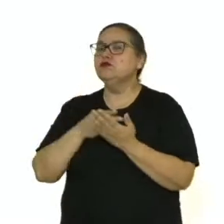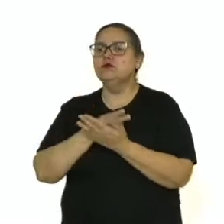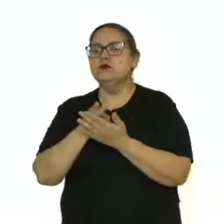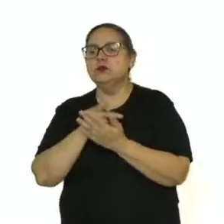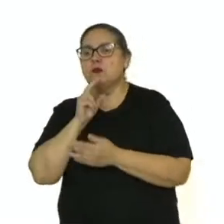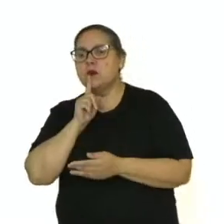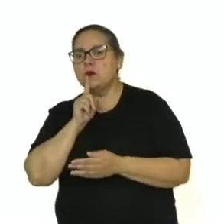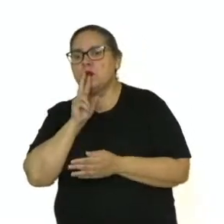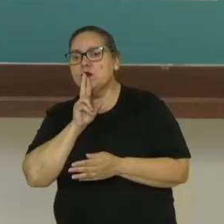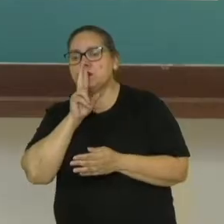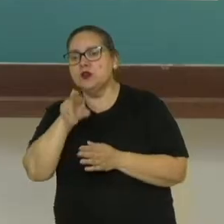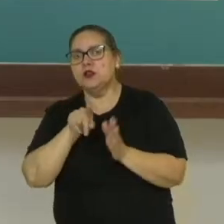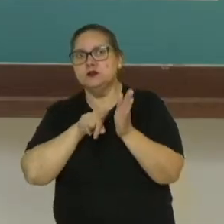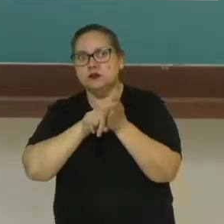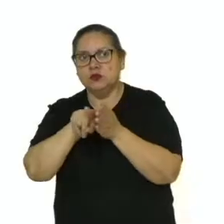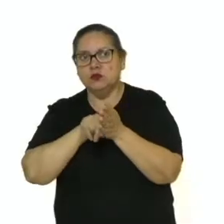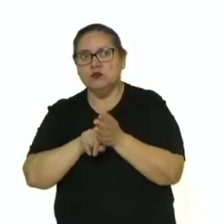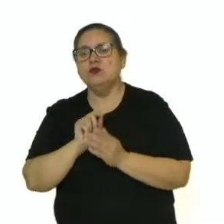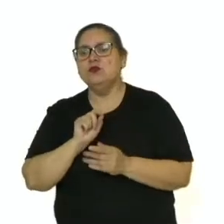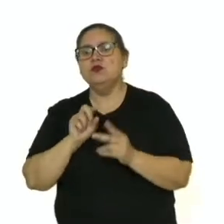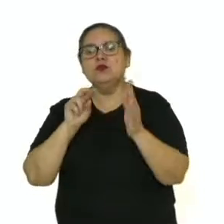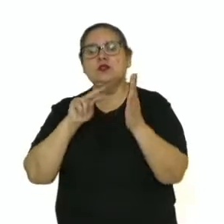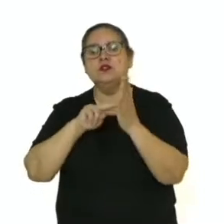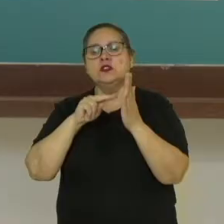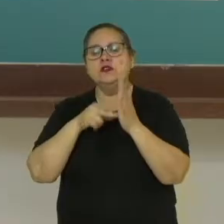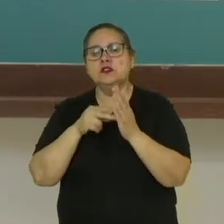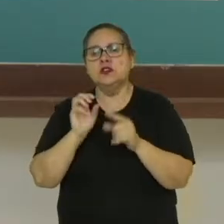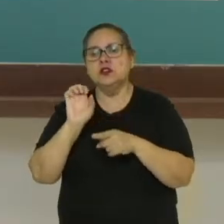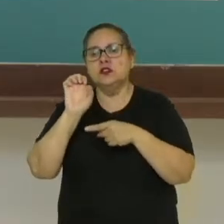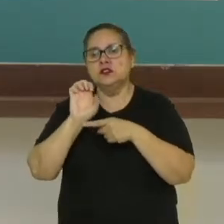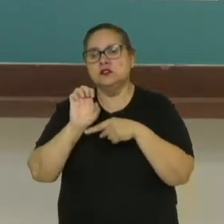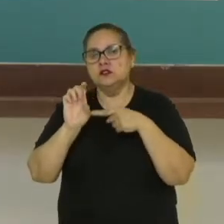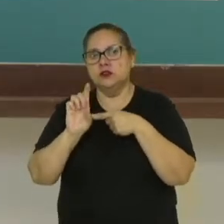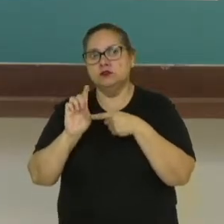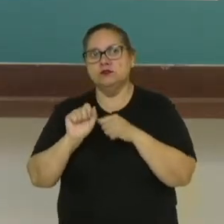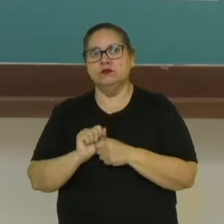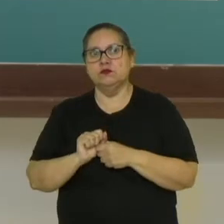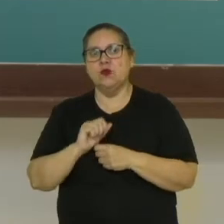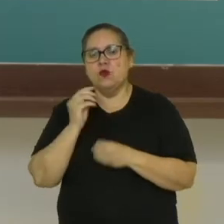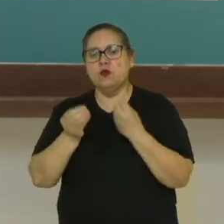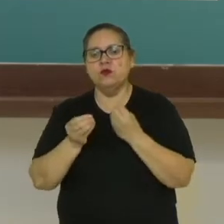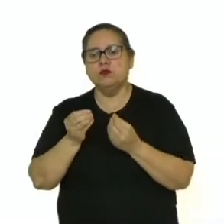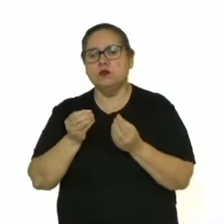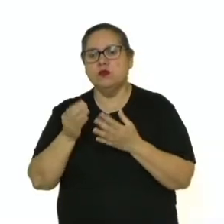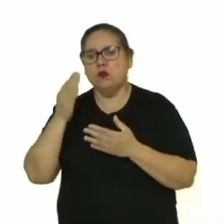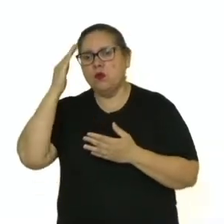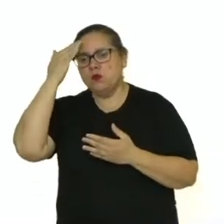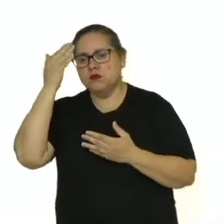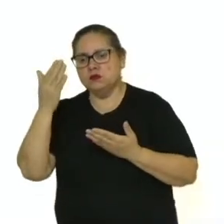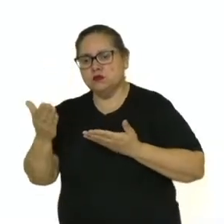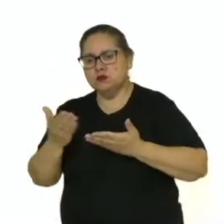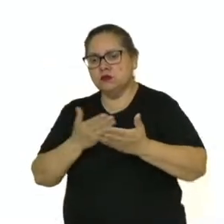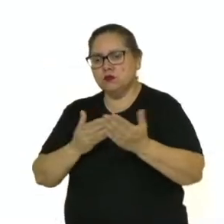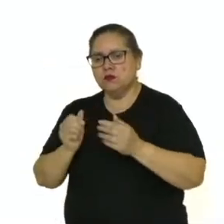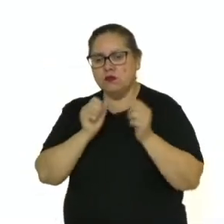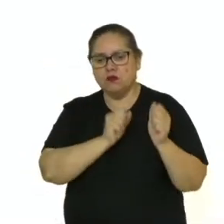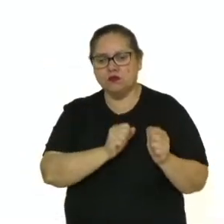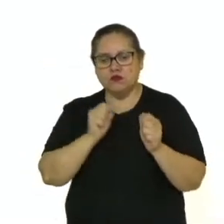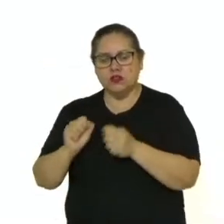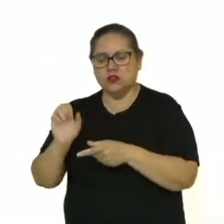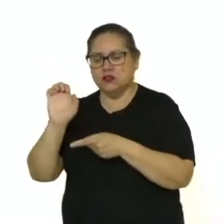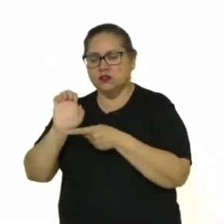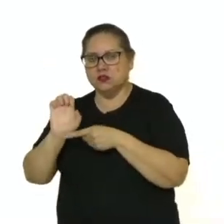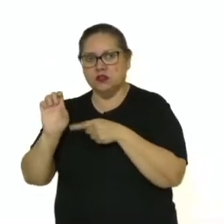responder essas perguntas aqui. O que significa Estado? Como você compreende a relação entre poder e